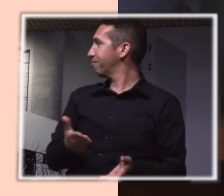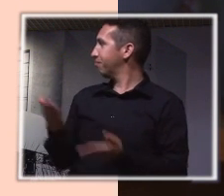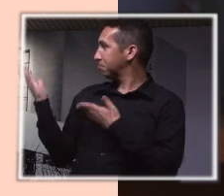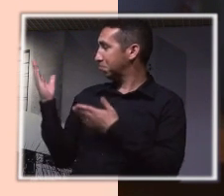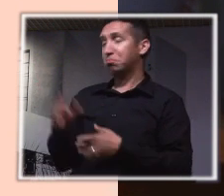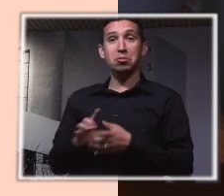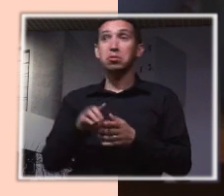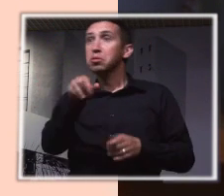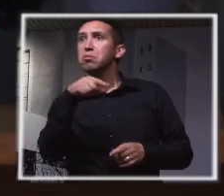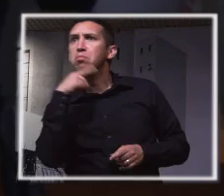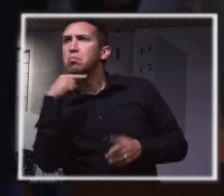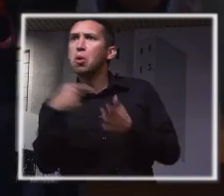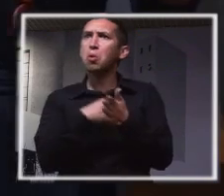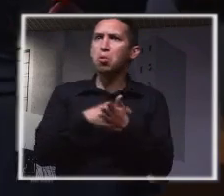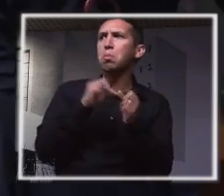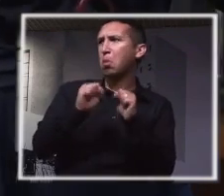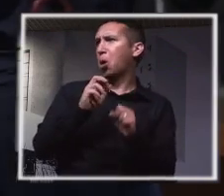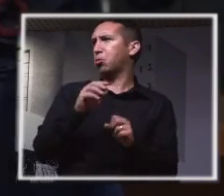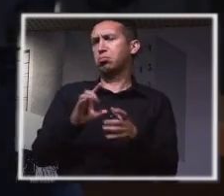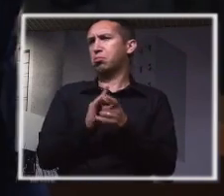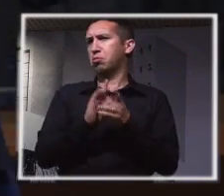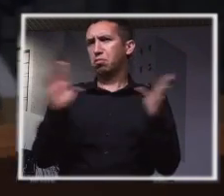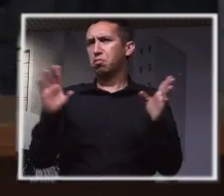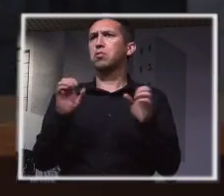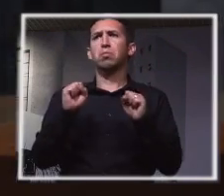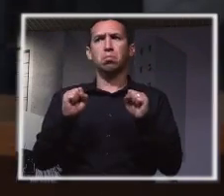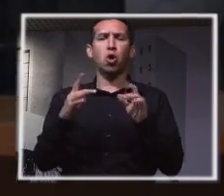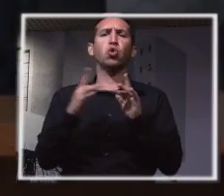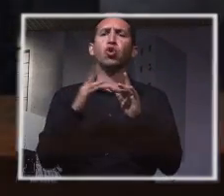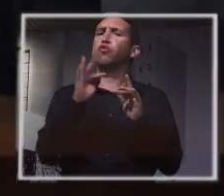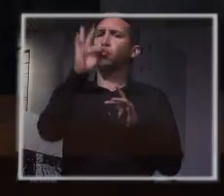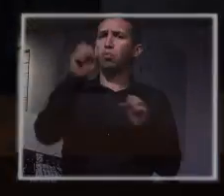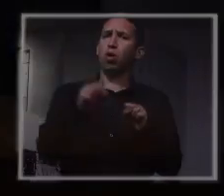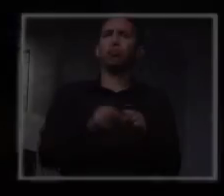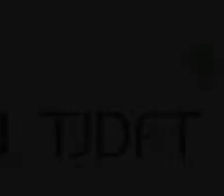as outras perguntas futuras que podem vir e contatos, enfim.